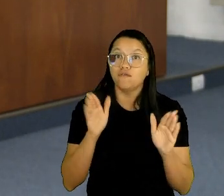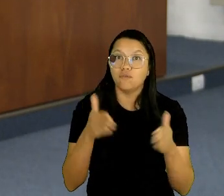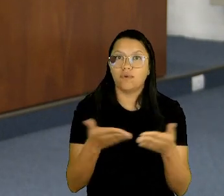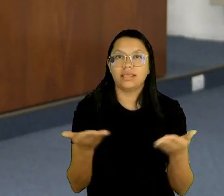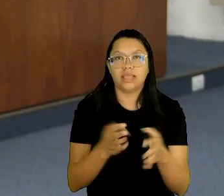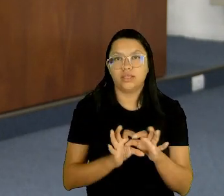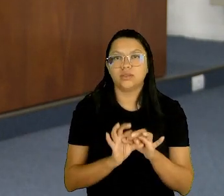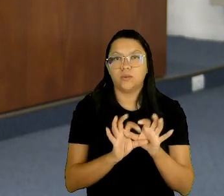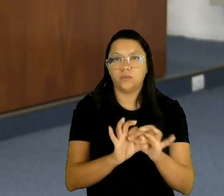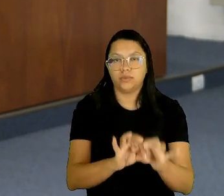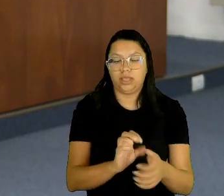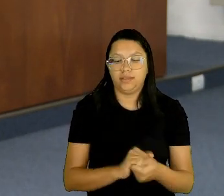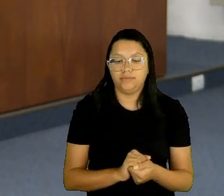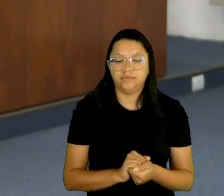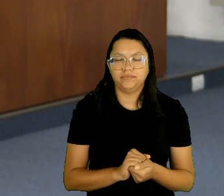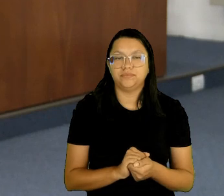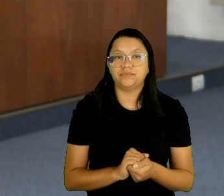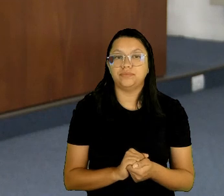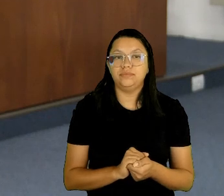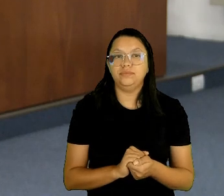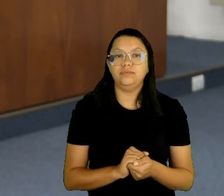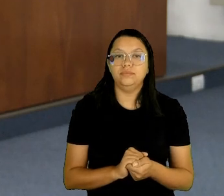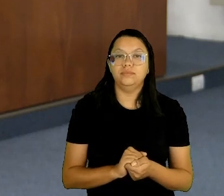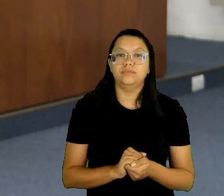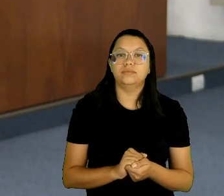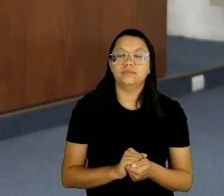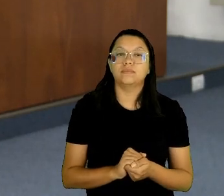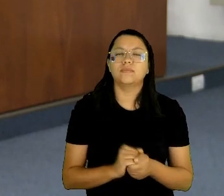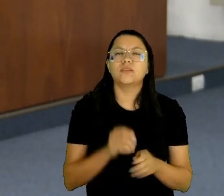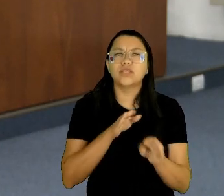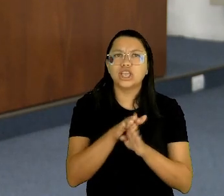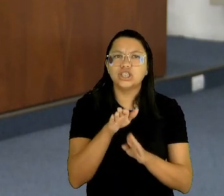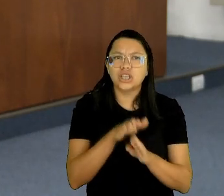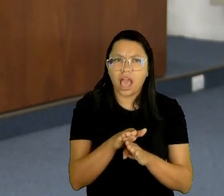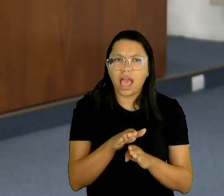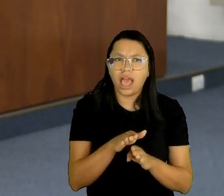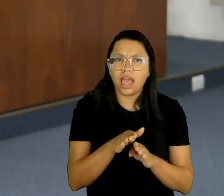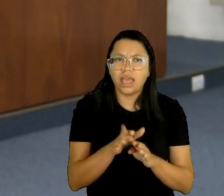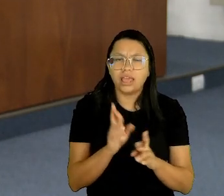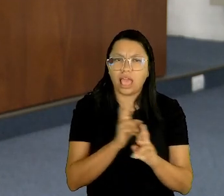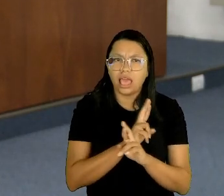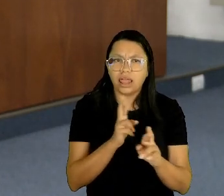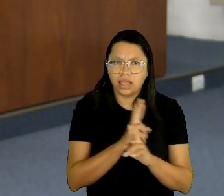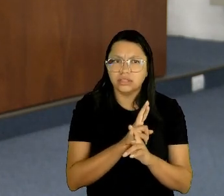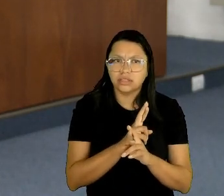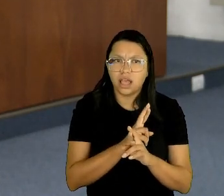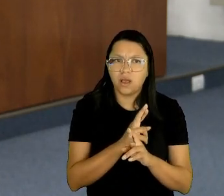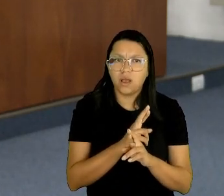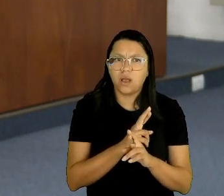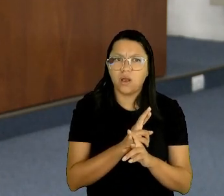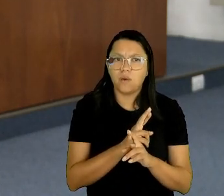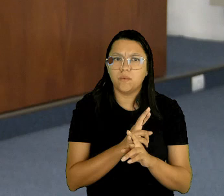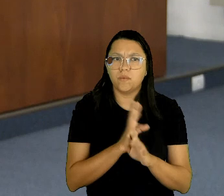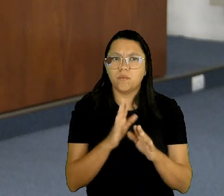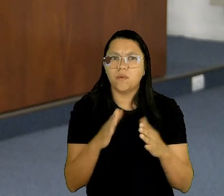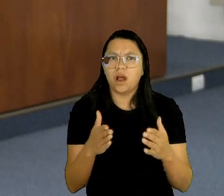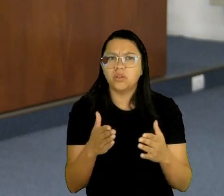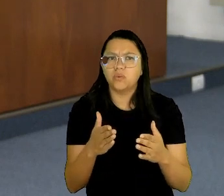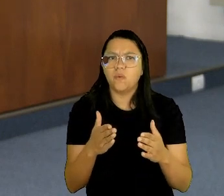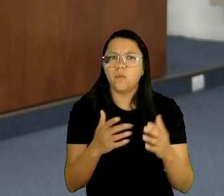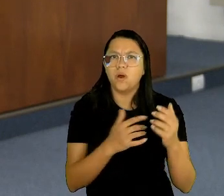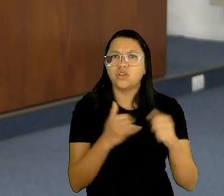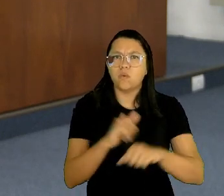diabetes. E a senhora indicaria esses testes genéticos para saber se, no caso, o